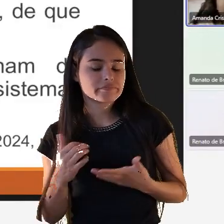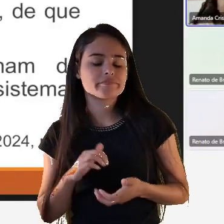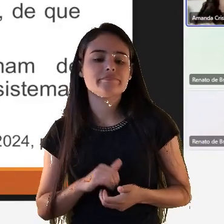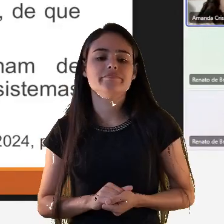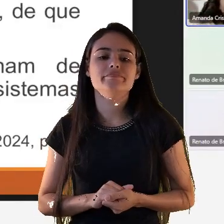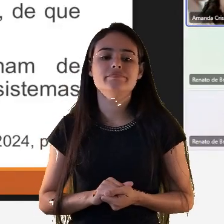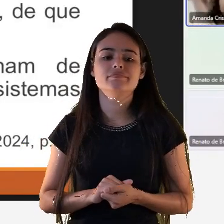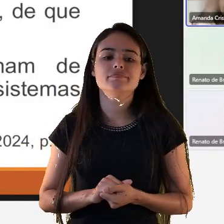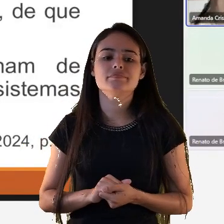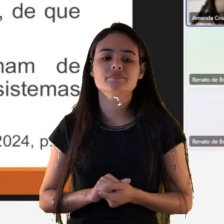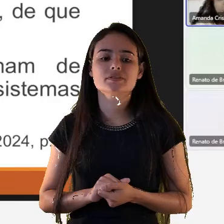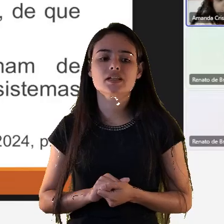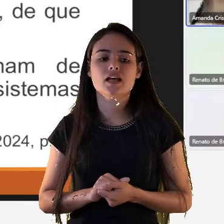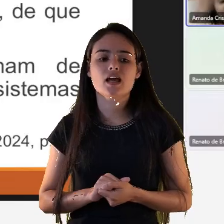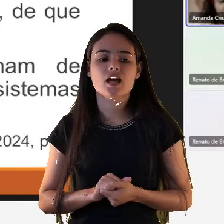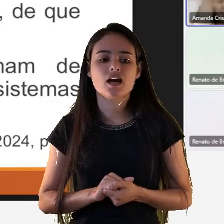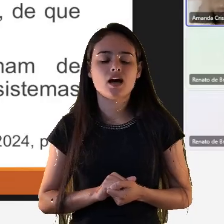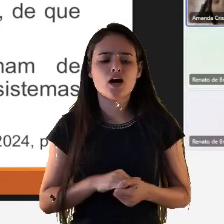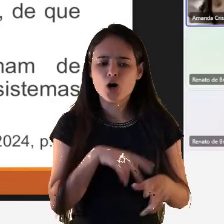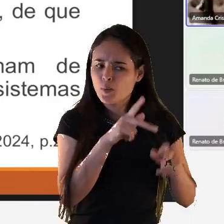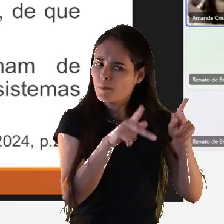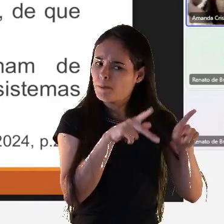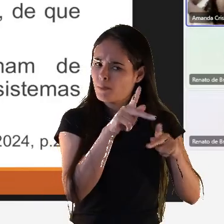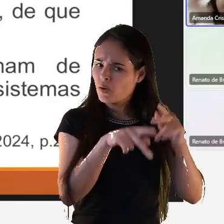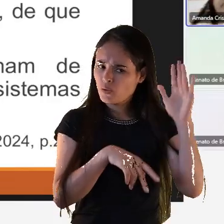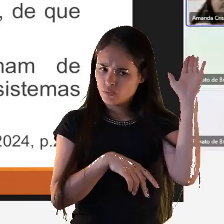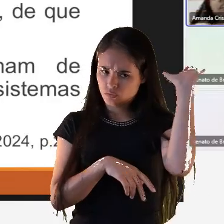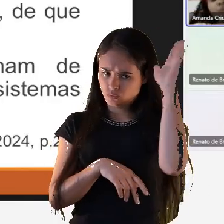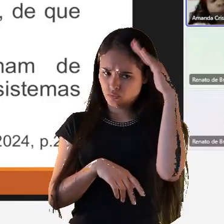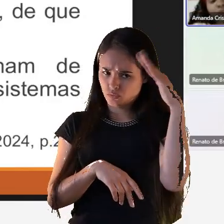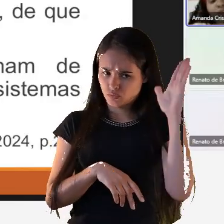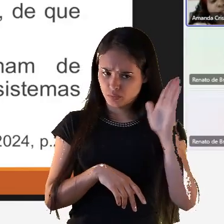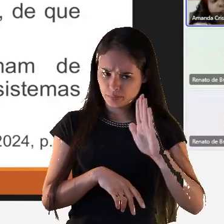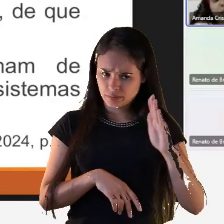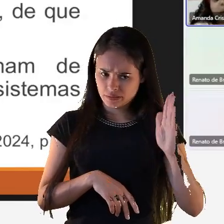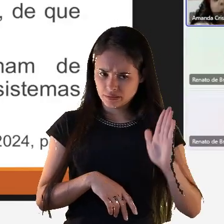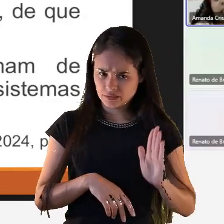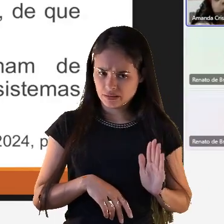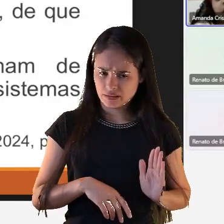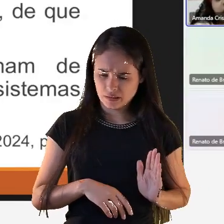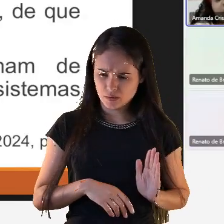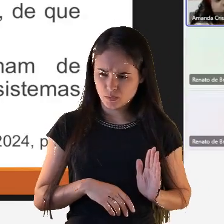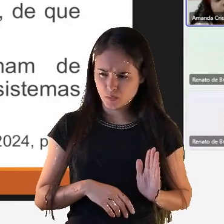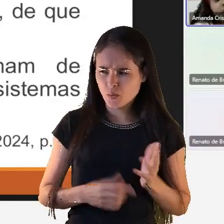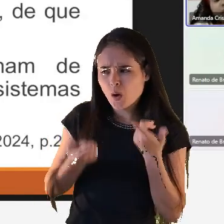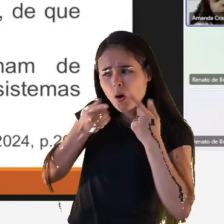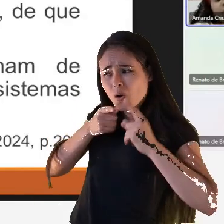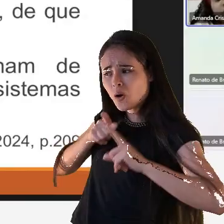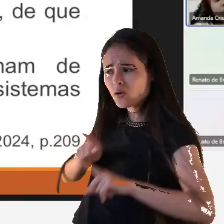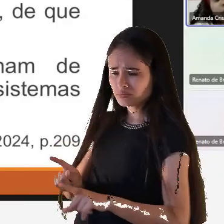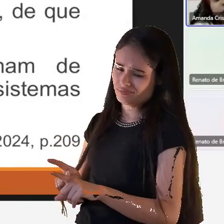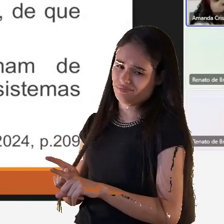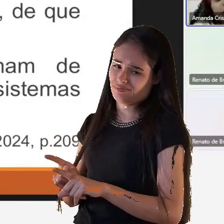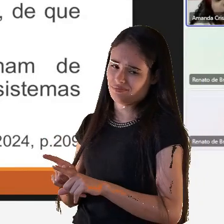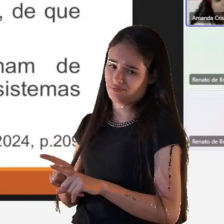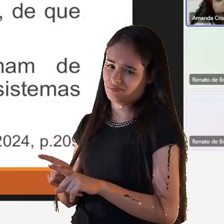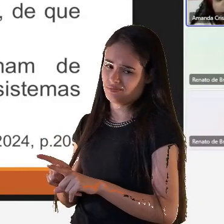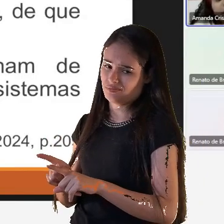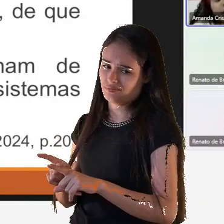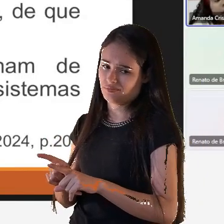a sociedade brasileira fez diversas perversidades com o povo negro, mas eu acredito que